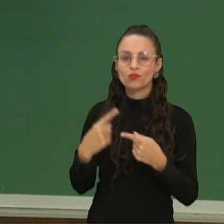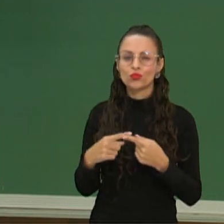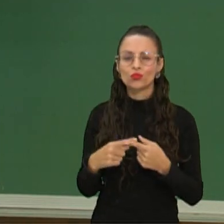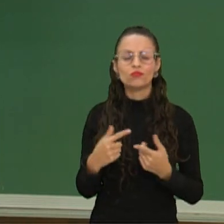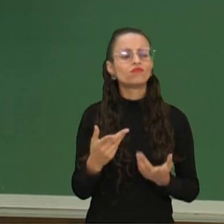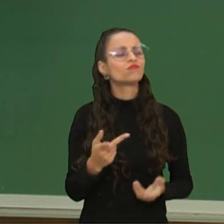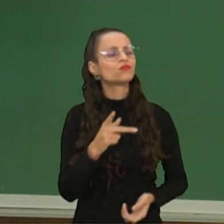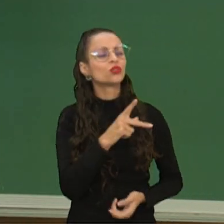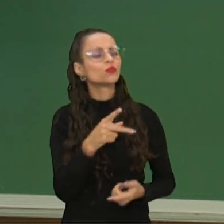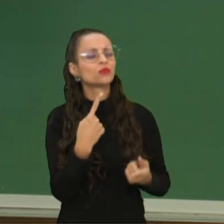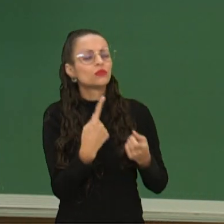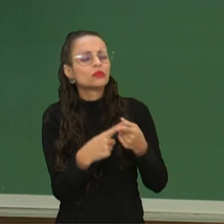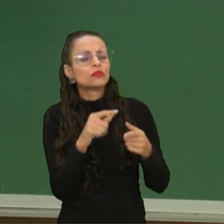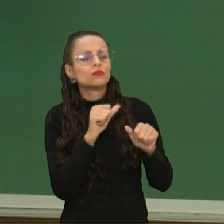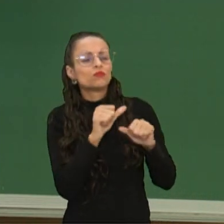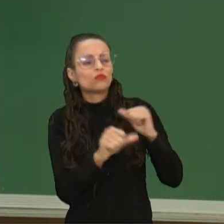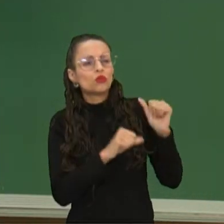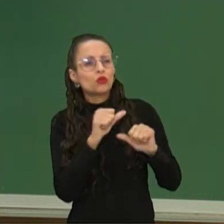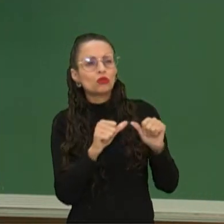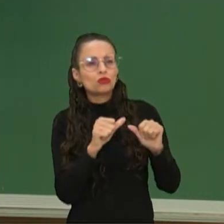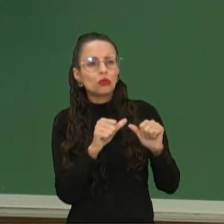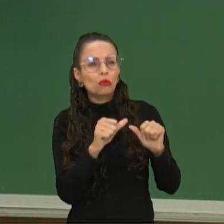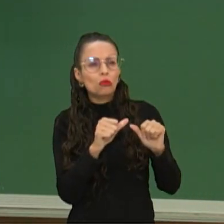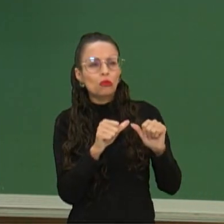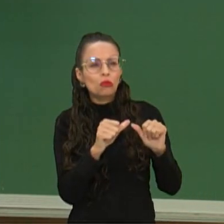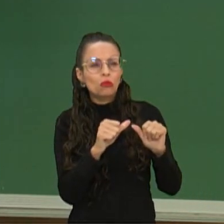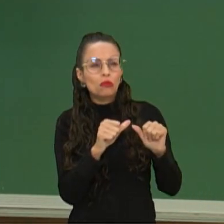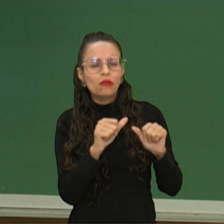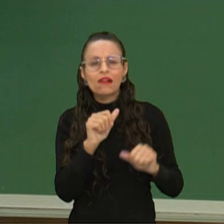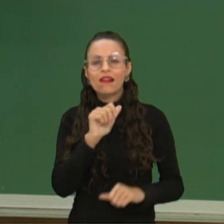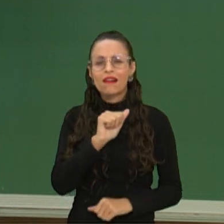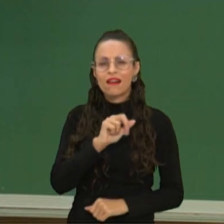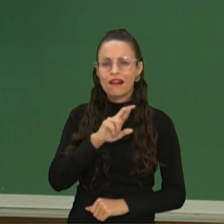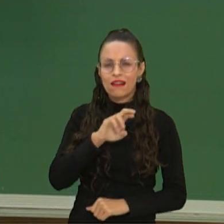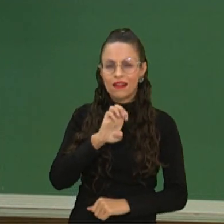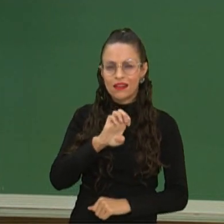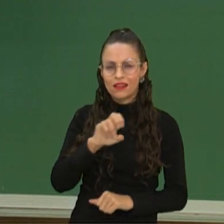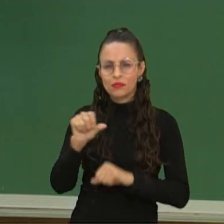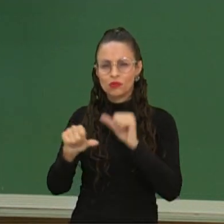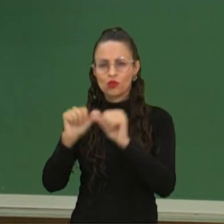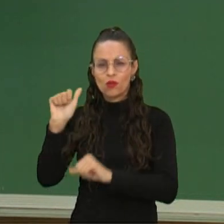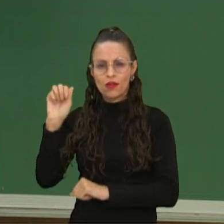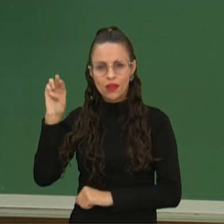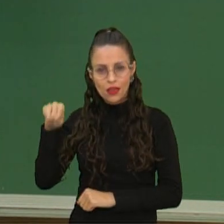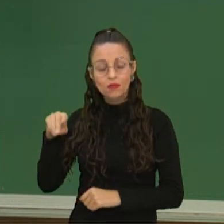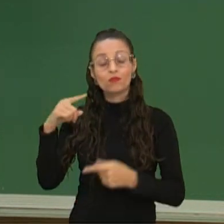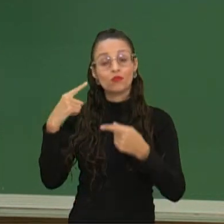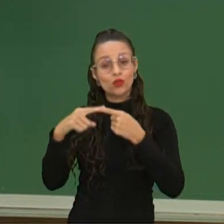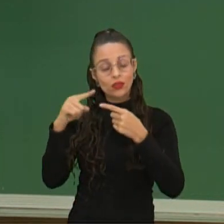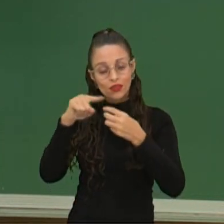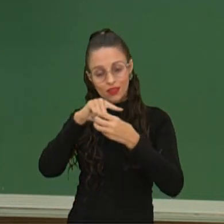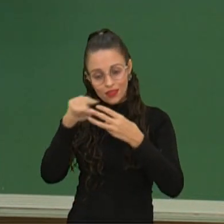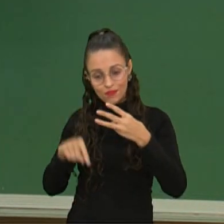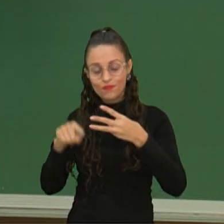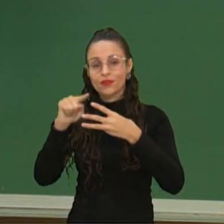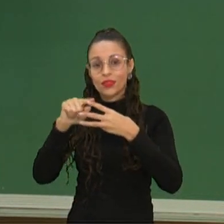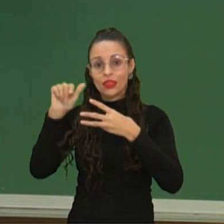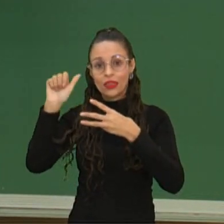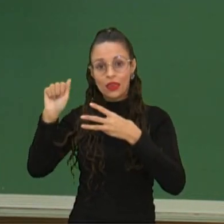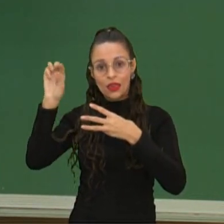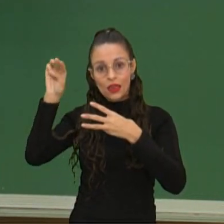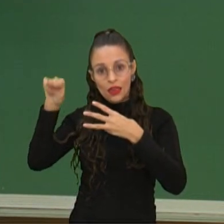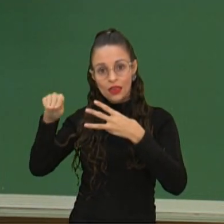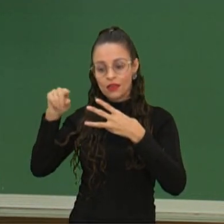por que mudou, né? Por que aqui era are e virou am? É porque o verbo to be nós temos 3 opções. Am, is ou are. Então,